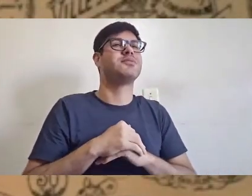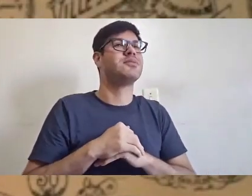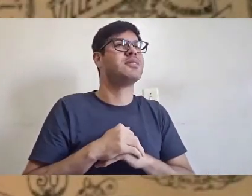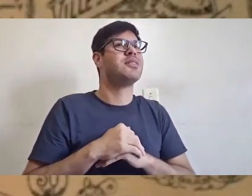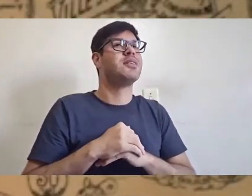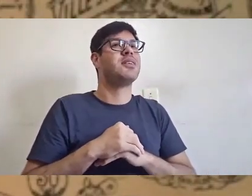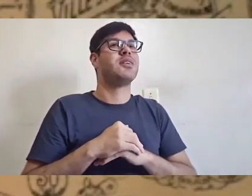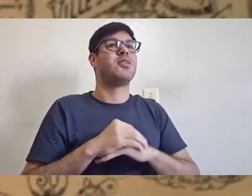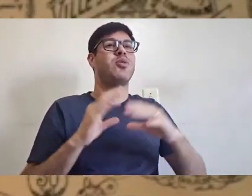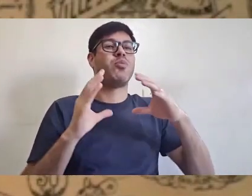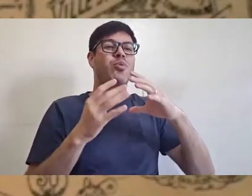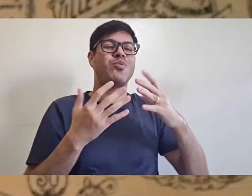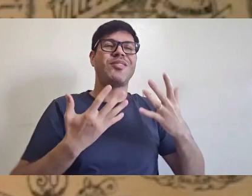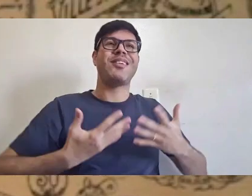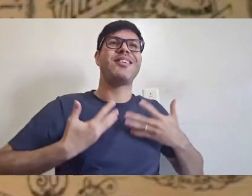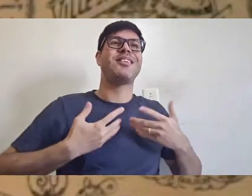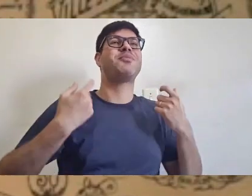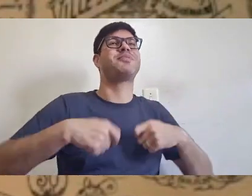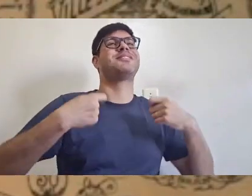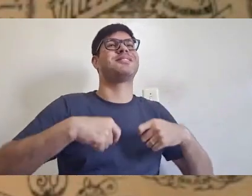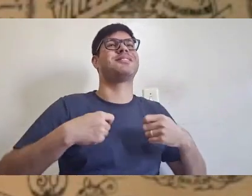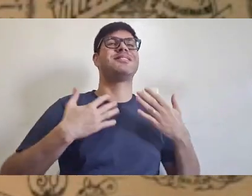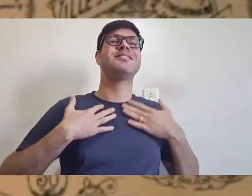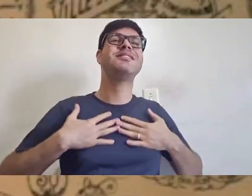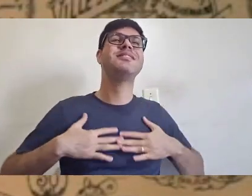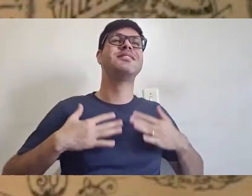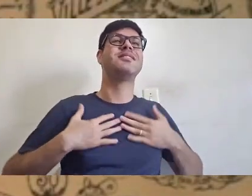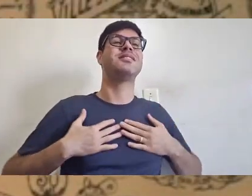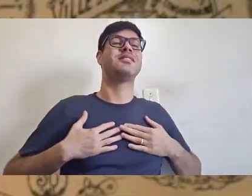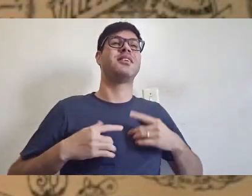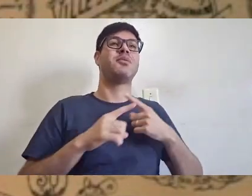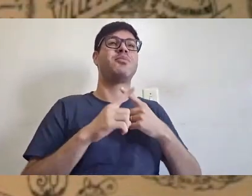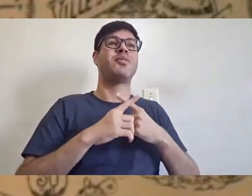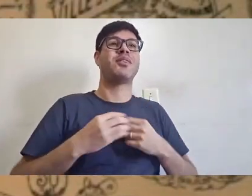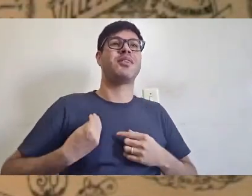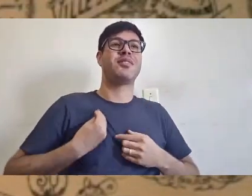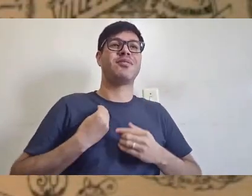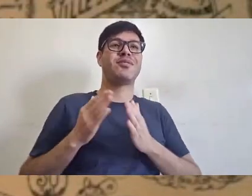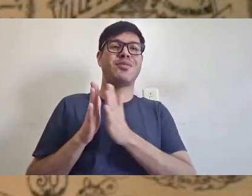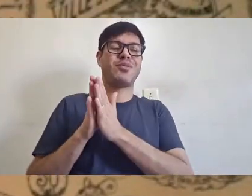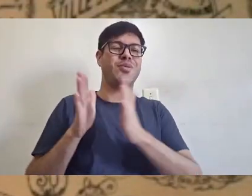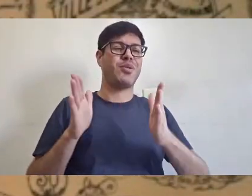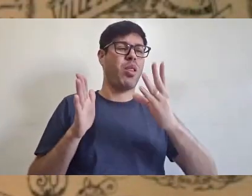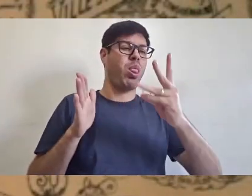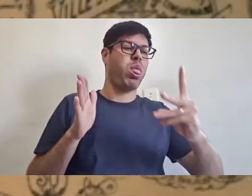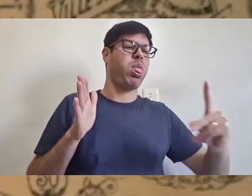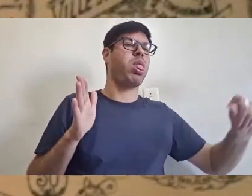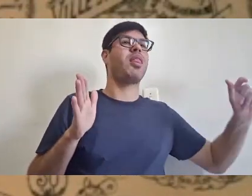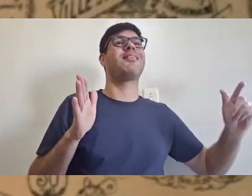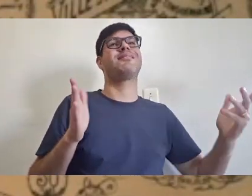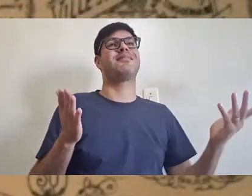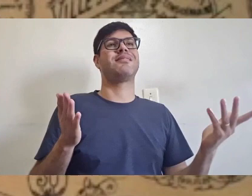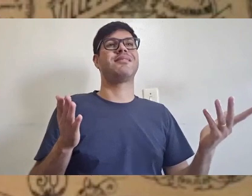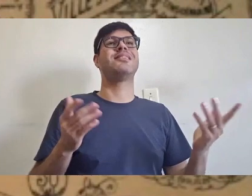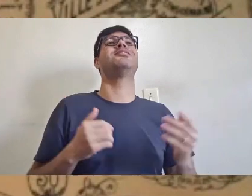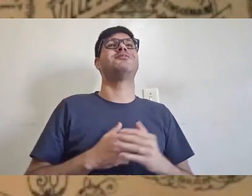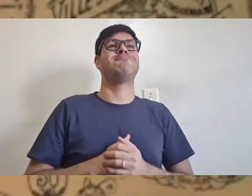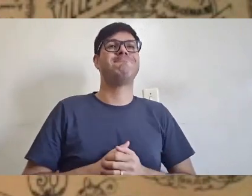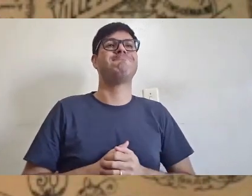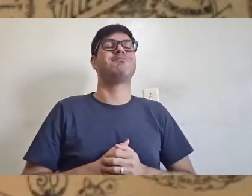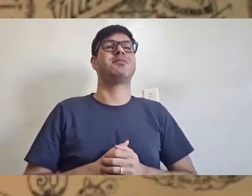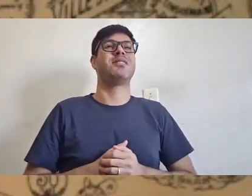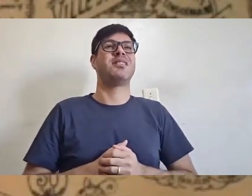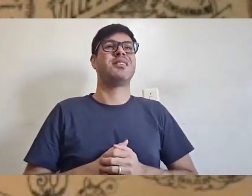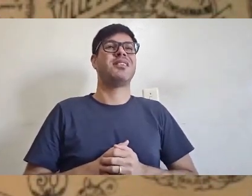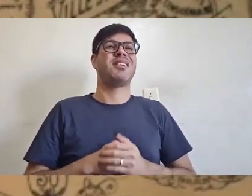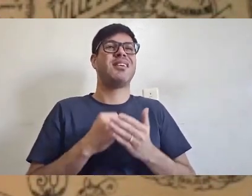nós temos que viver num mundo mais alegre, mais tranquilo. Porque a vida é curta. Exatamente. Nós estamos